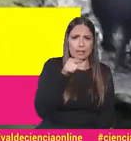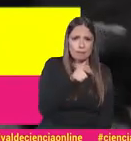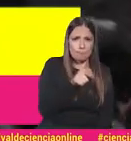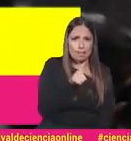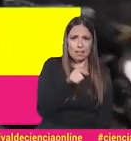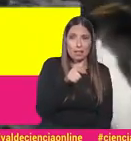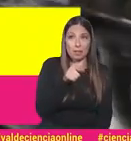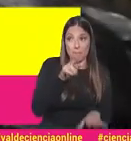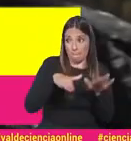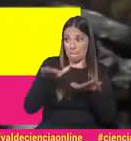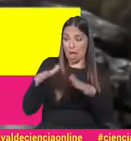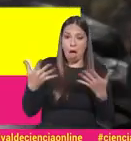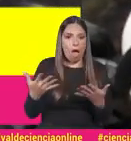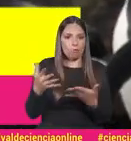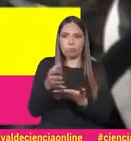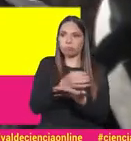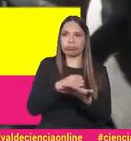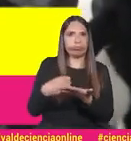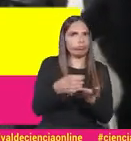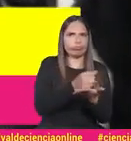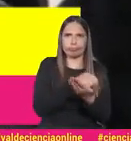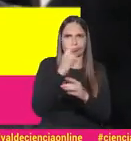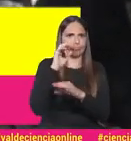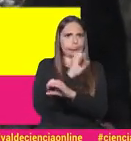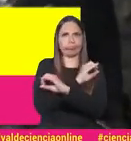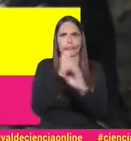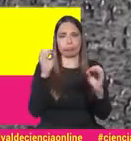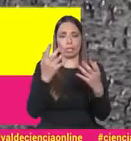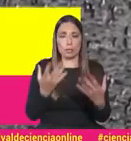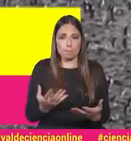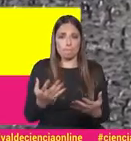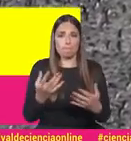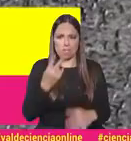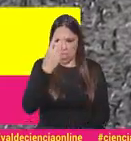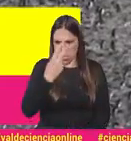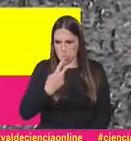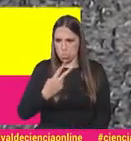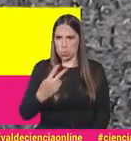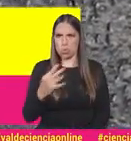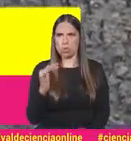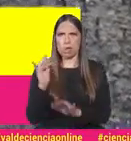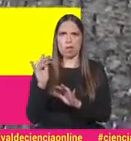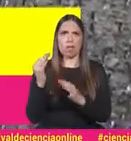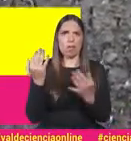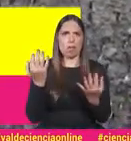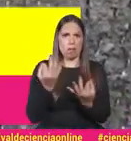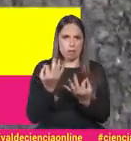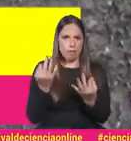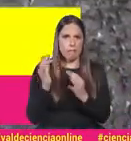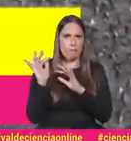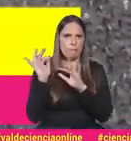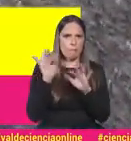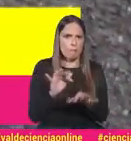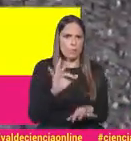estava completamente deserta, não vimos macaronis do lado nenhum. E em 2 semanas nós temos mais